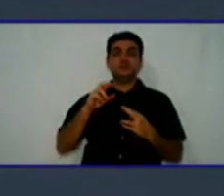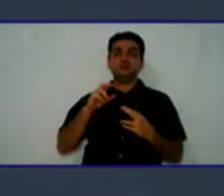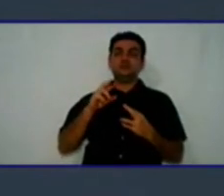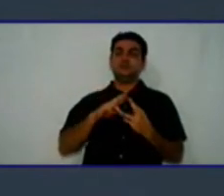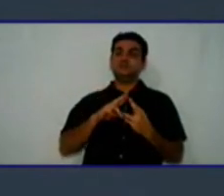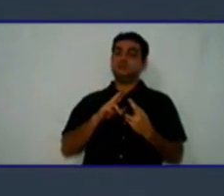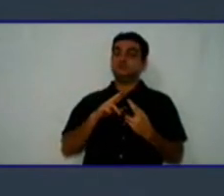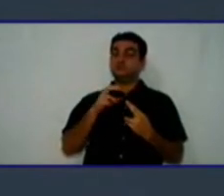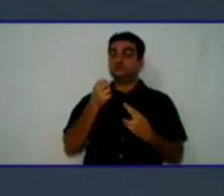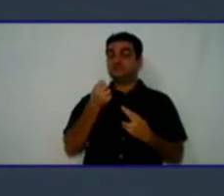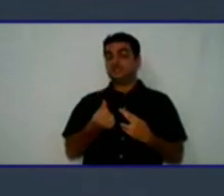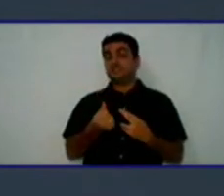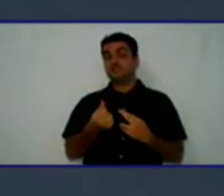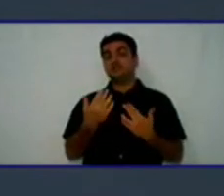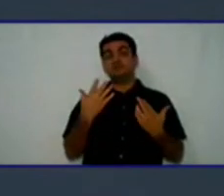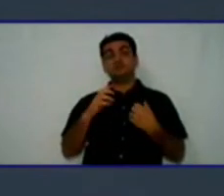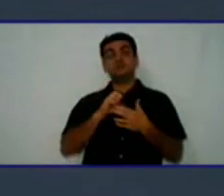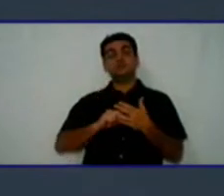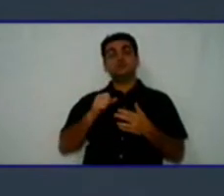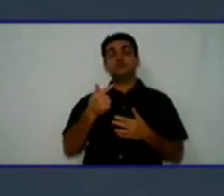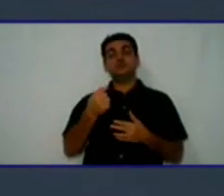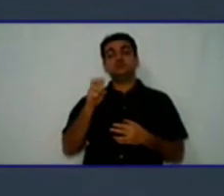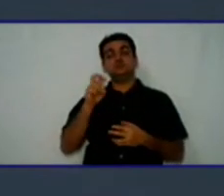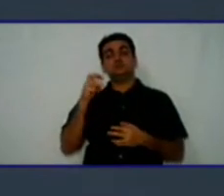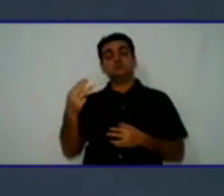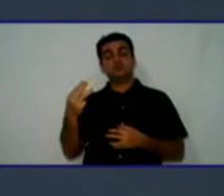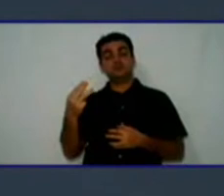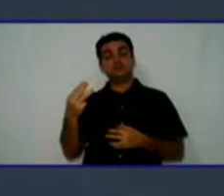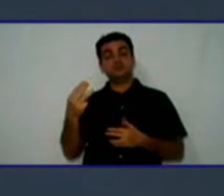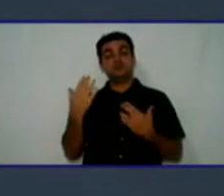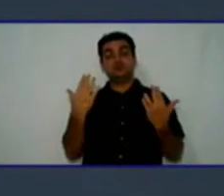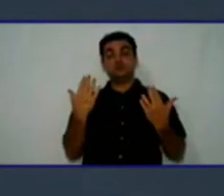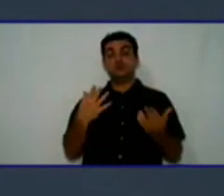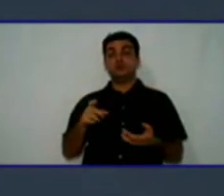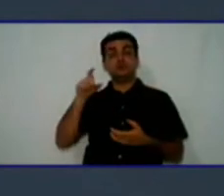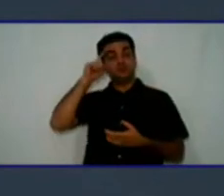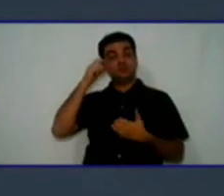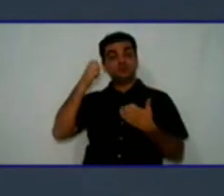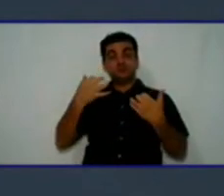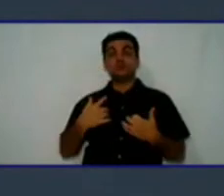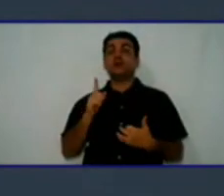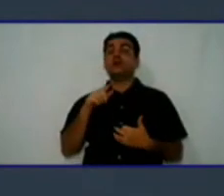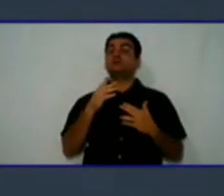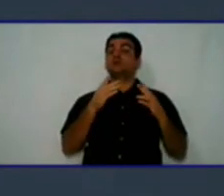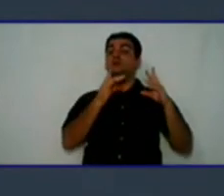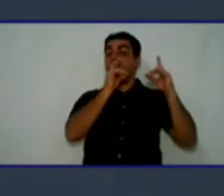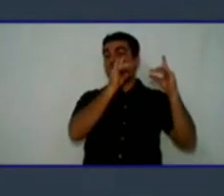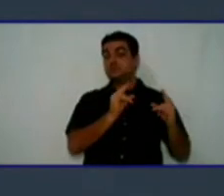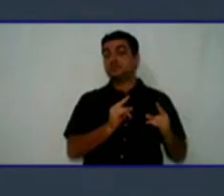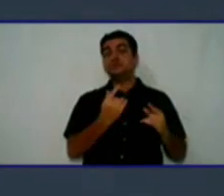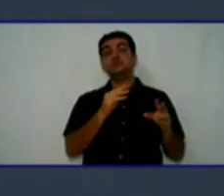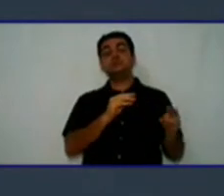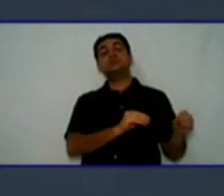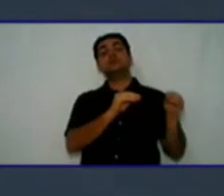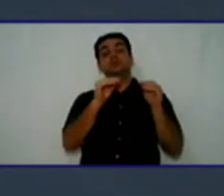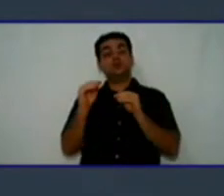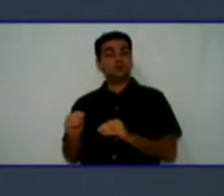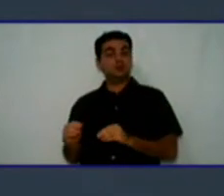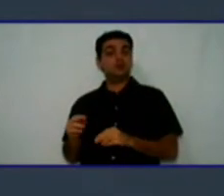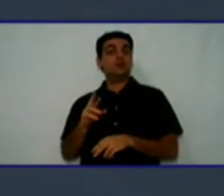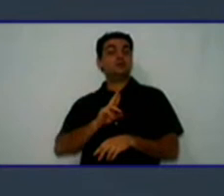nossa resolução 23553, nas palavras do ministro Banho, é categórico quanto à transferência